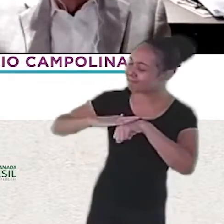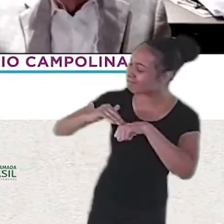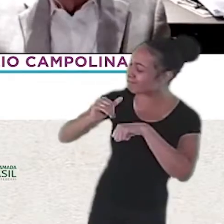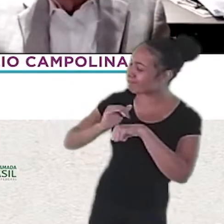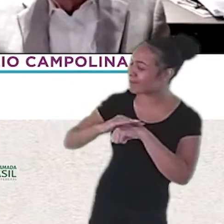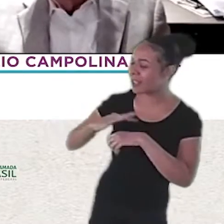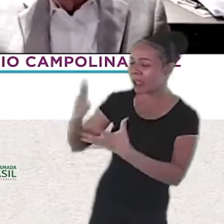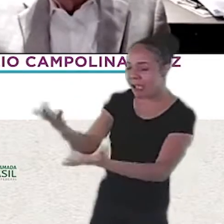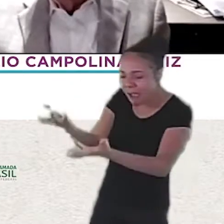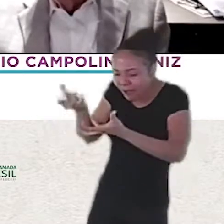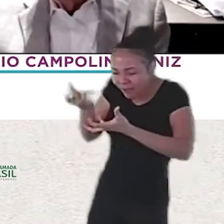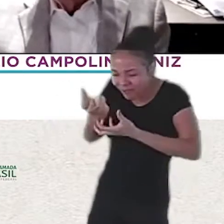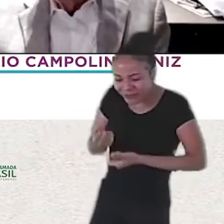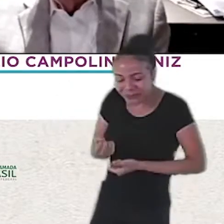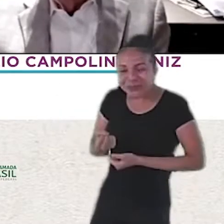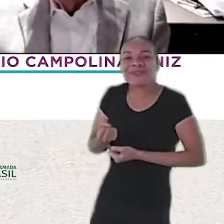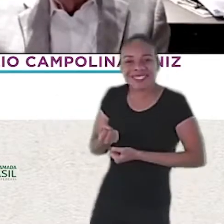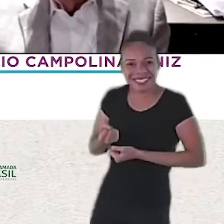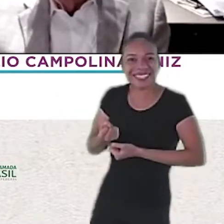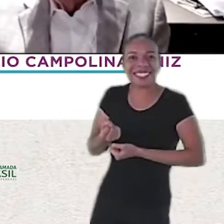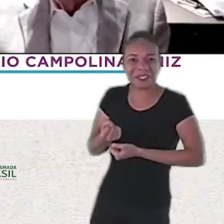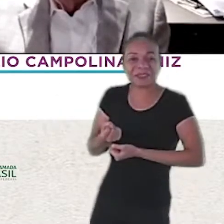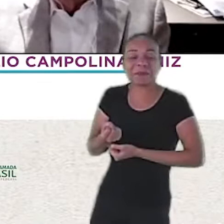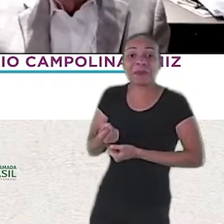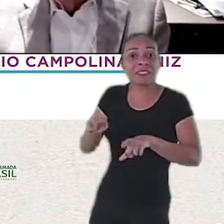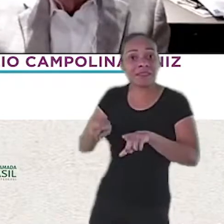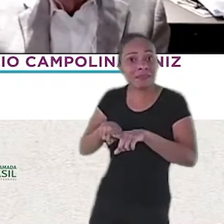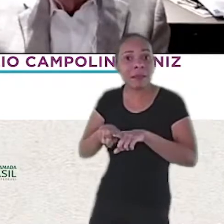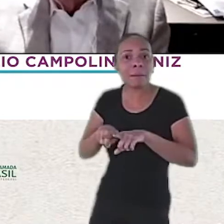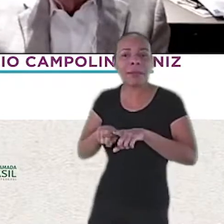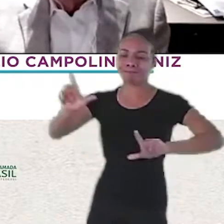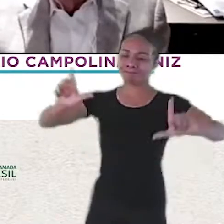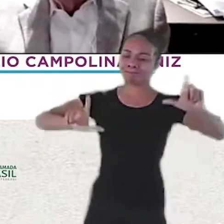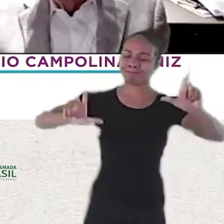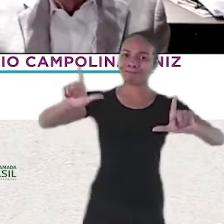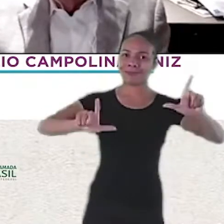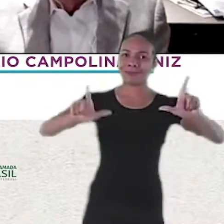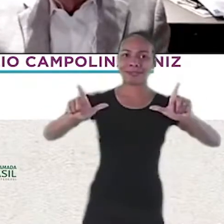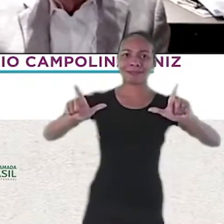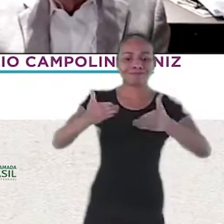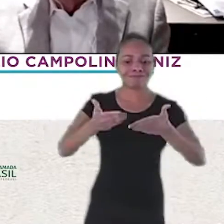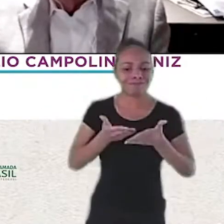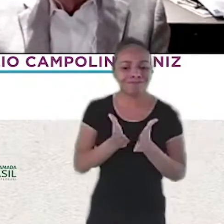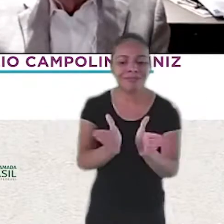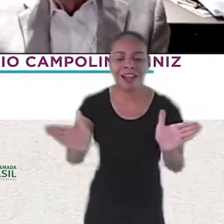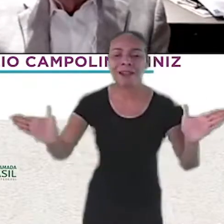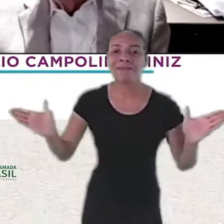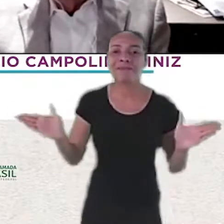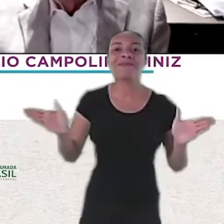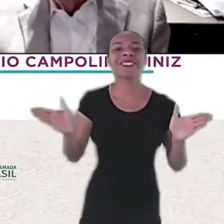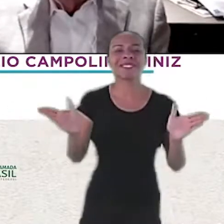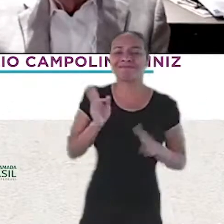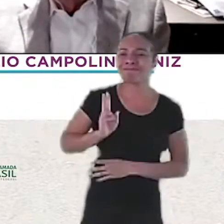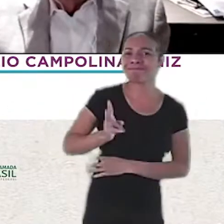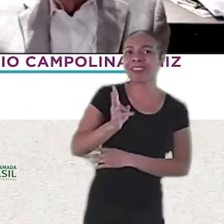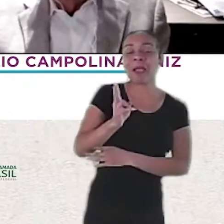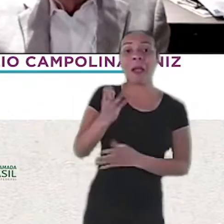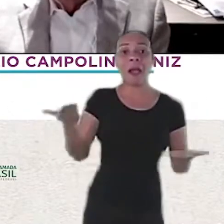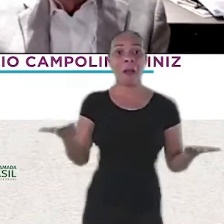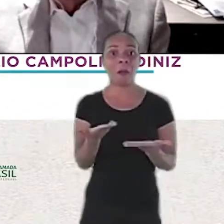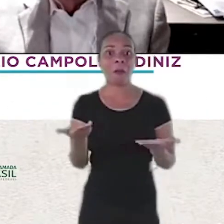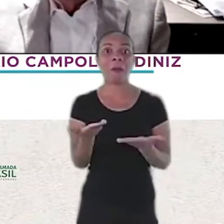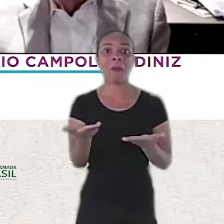Paes Barreto está sentado em frente a uma ampla estante repleta de livros. Ao fundo, há uma foto de